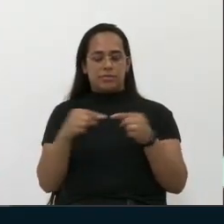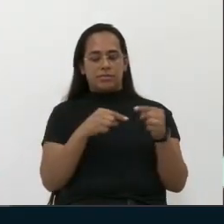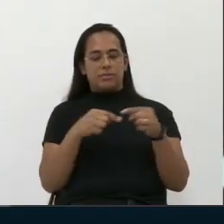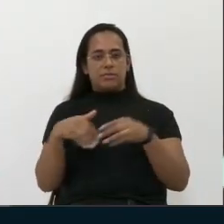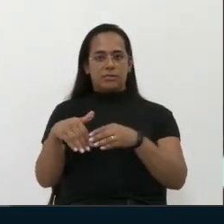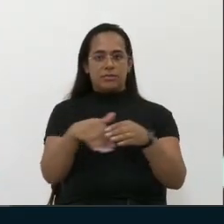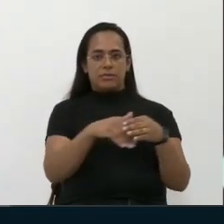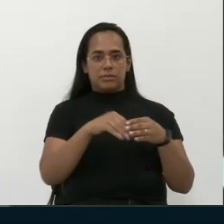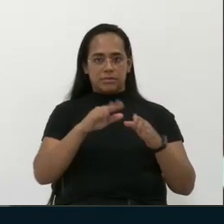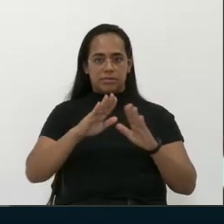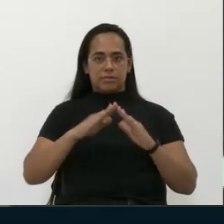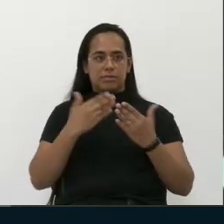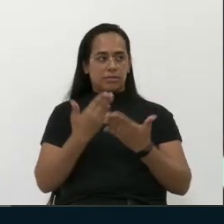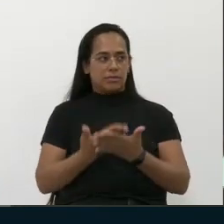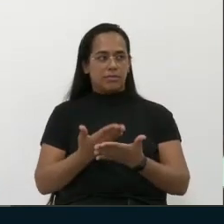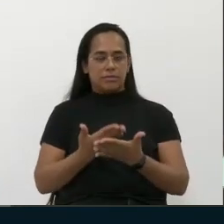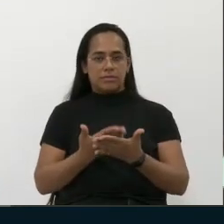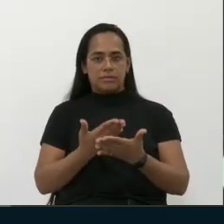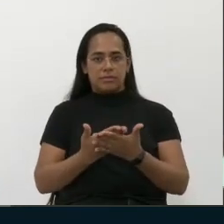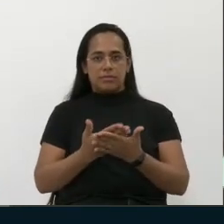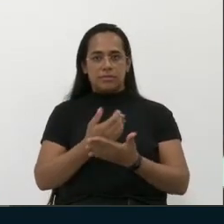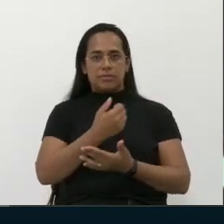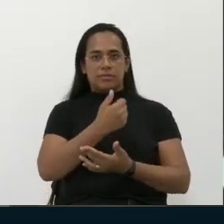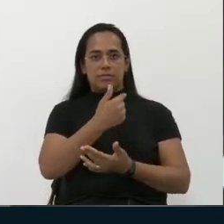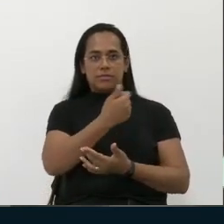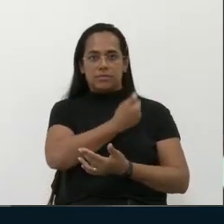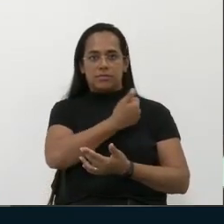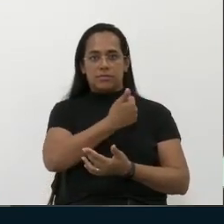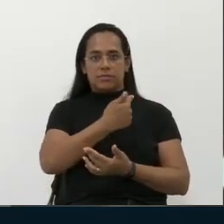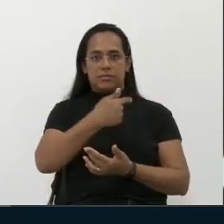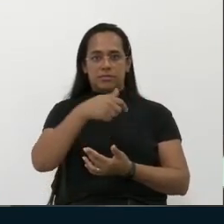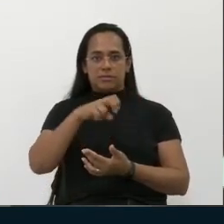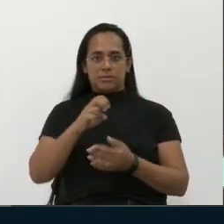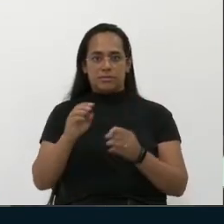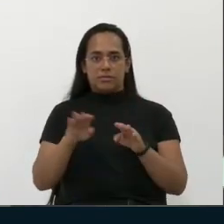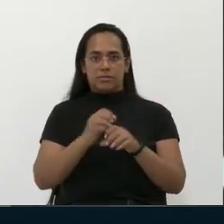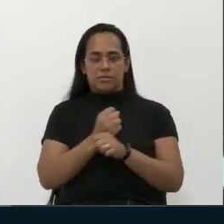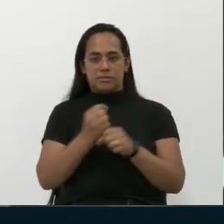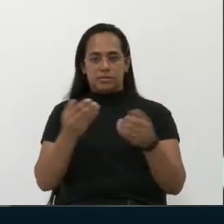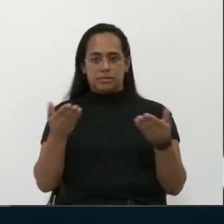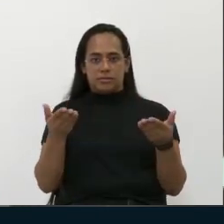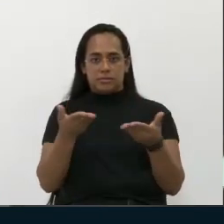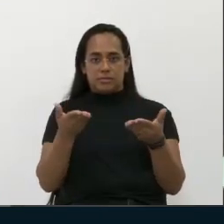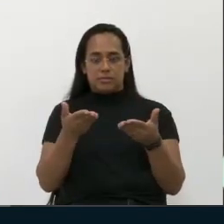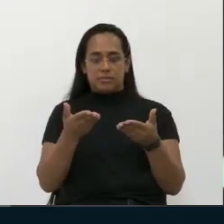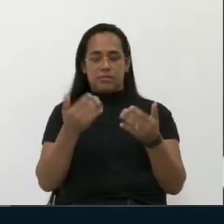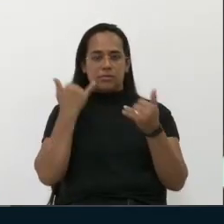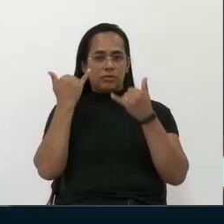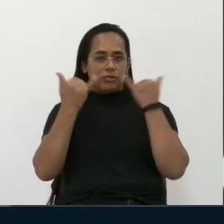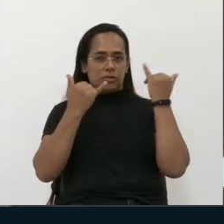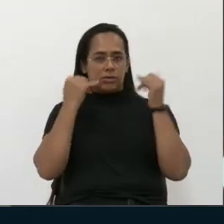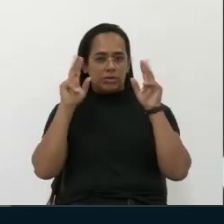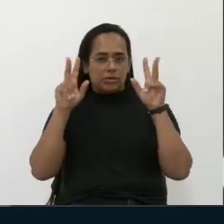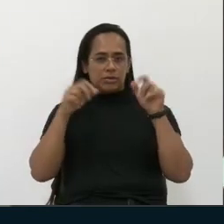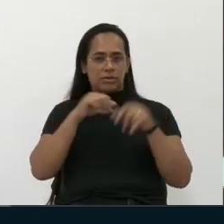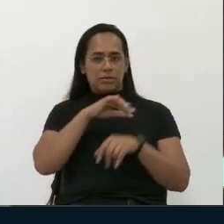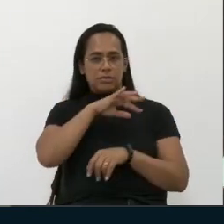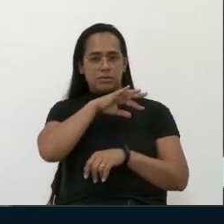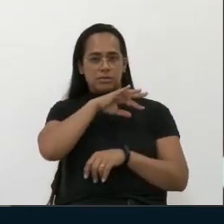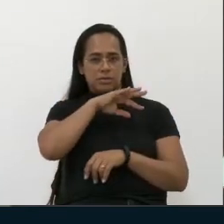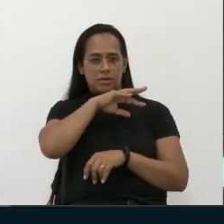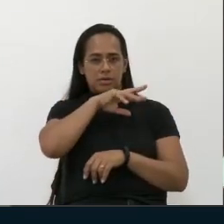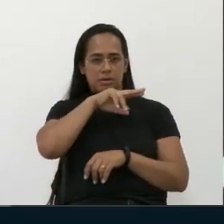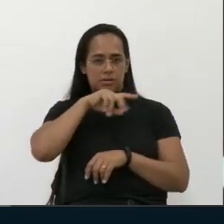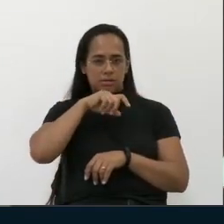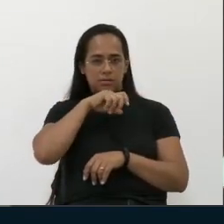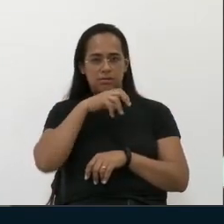do requerimento de informação 75/2024. Informações a respeito de um animal da raça Rottweiler,